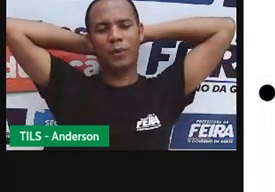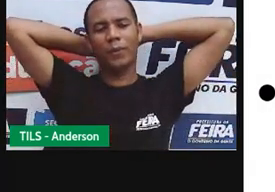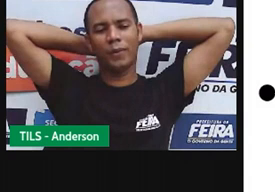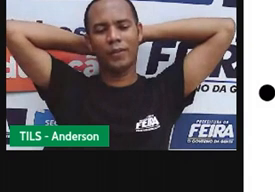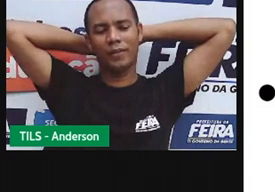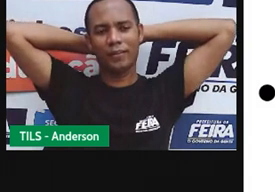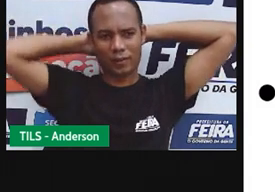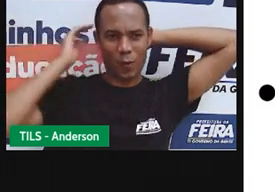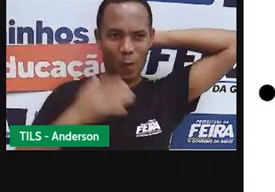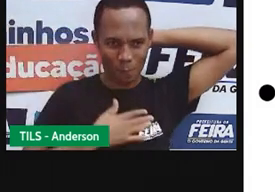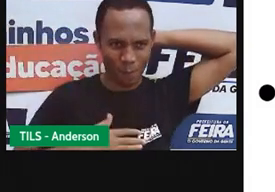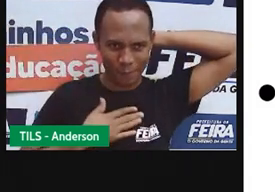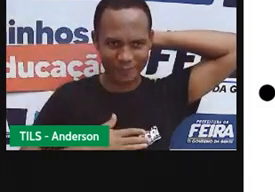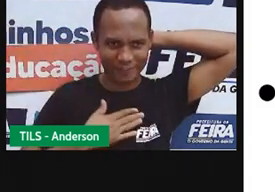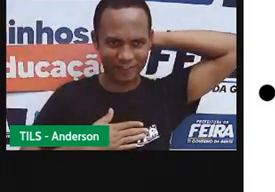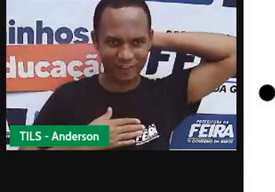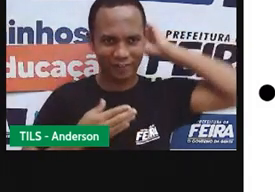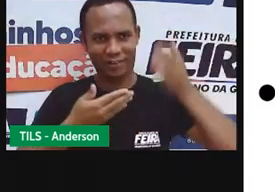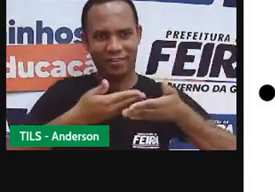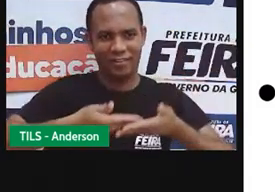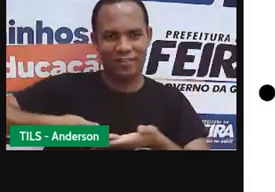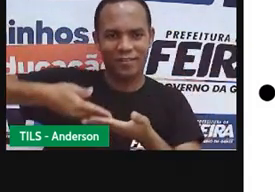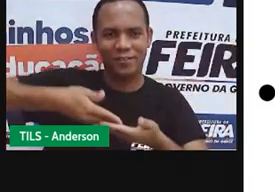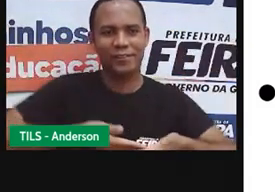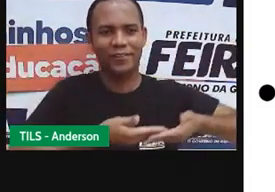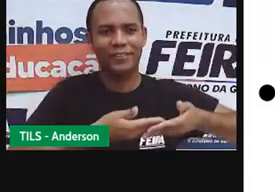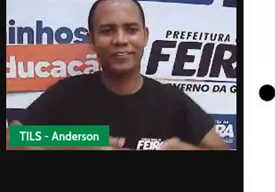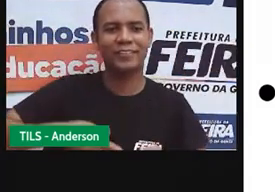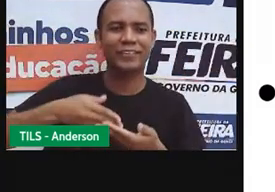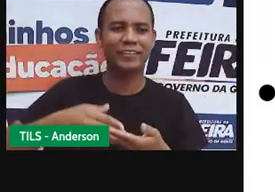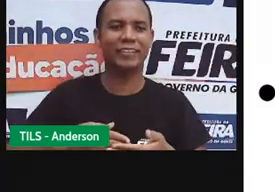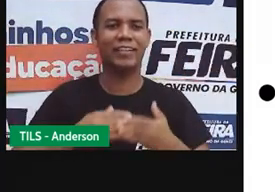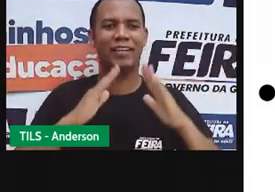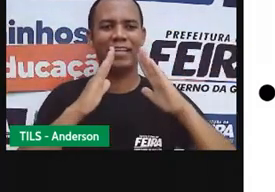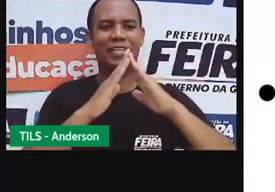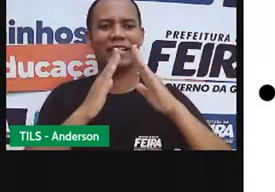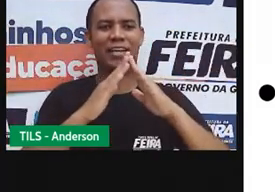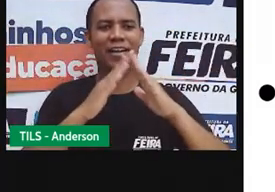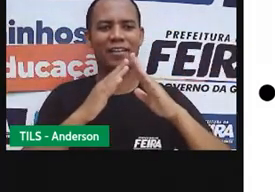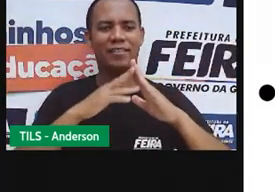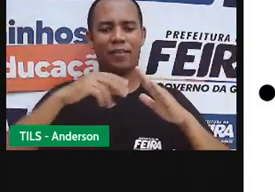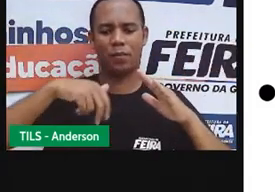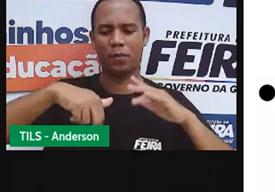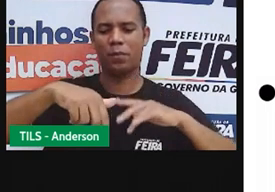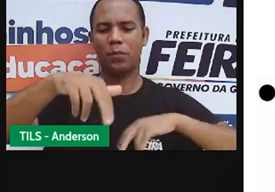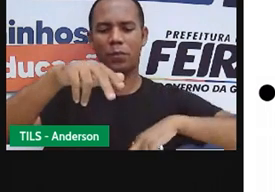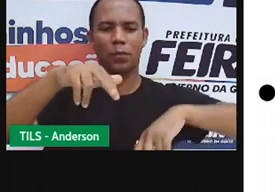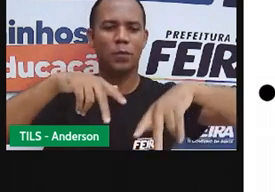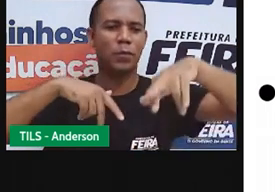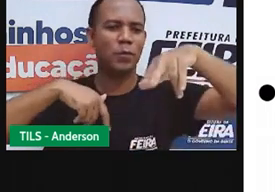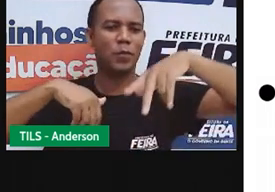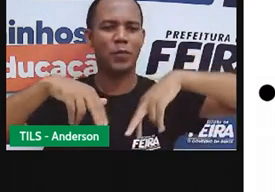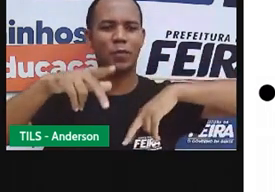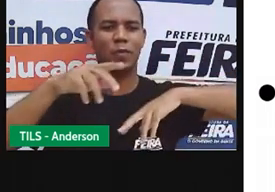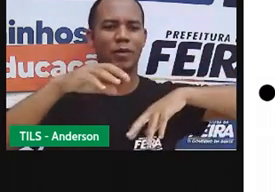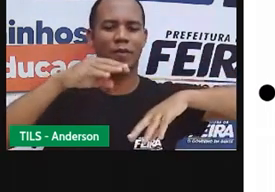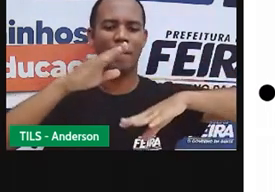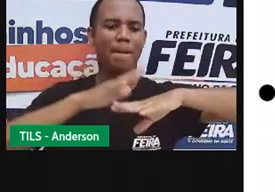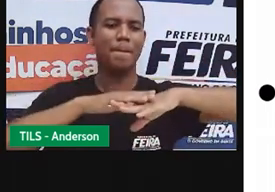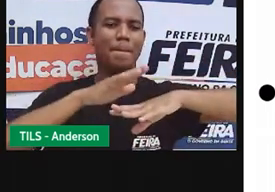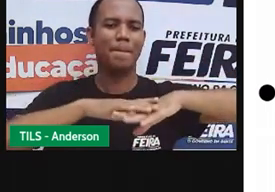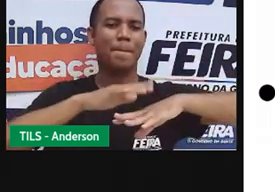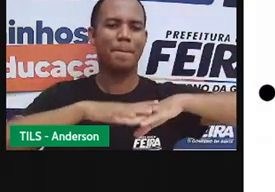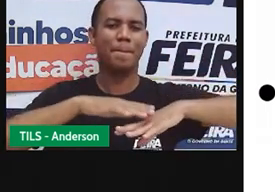descalço. Dentro da minha casa eu fico assim, descalço. Porque nos lembra o contato